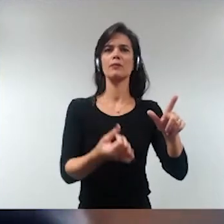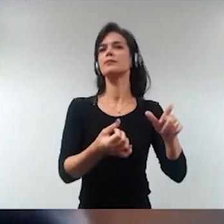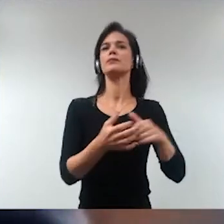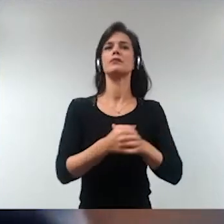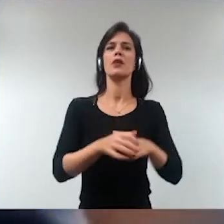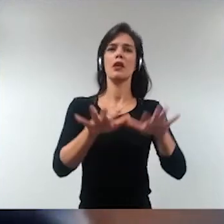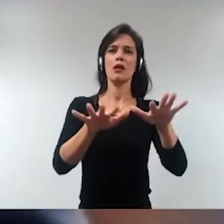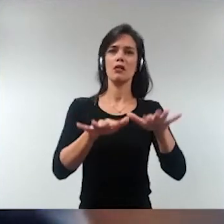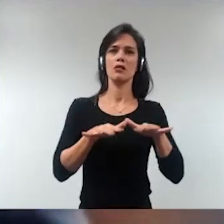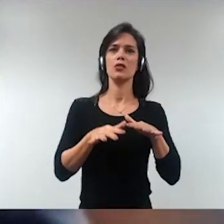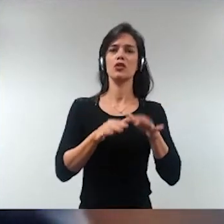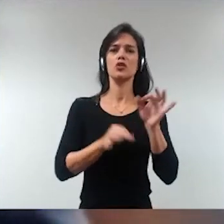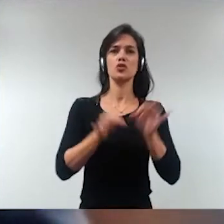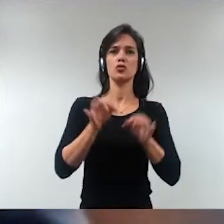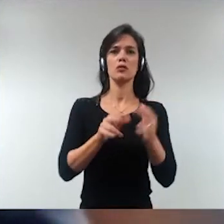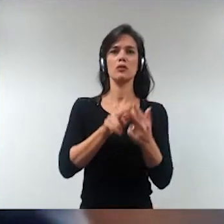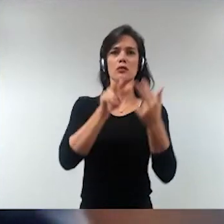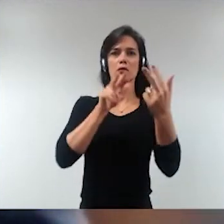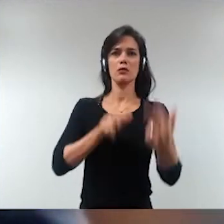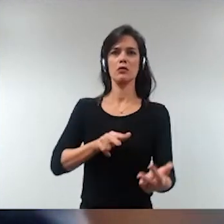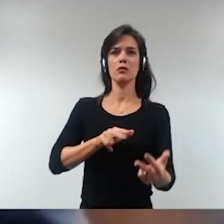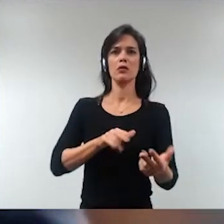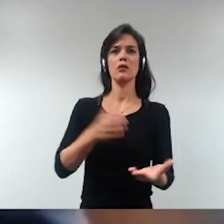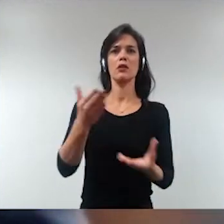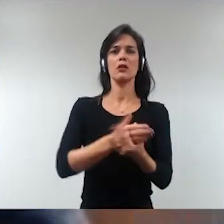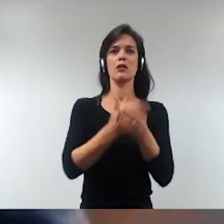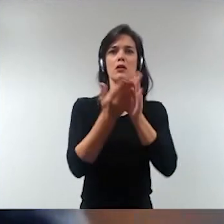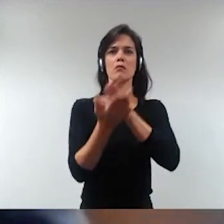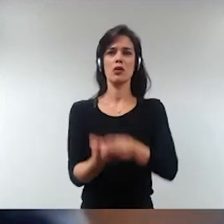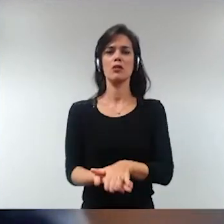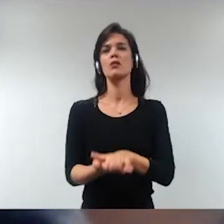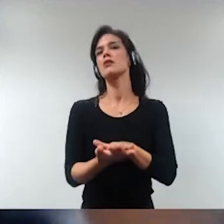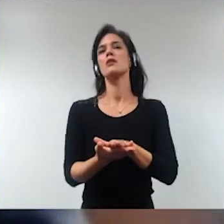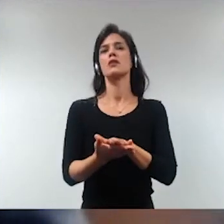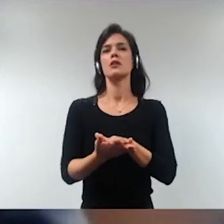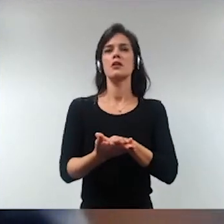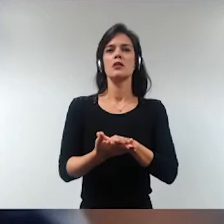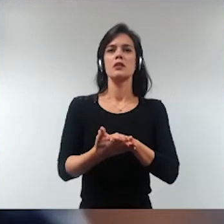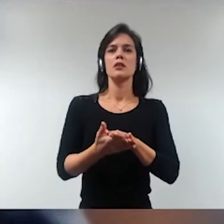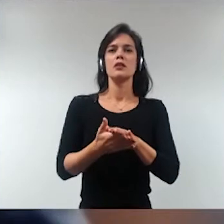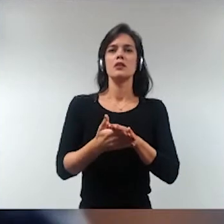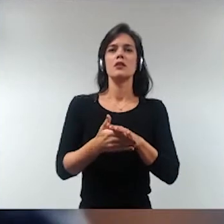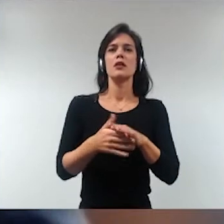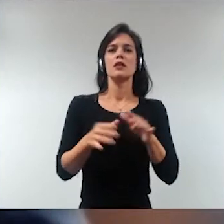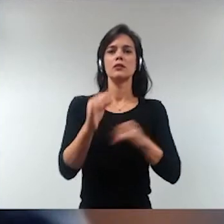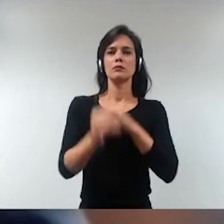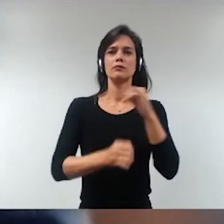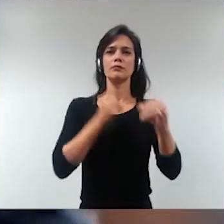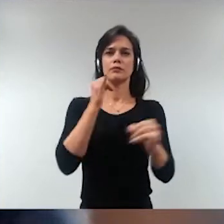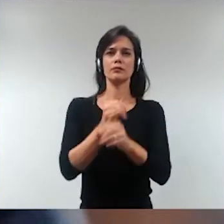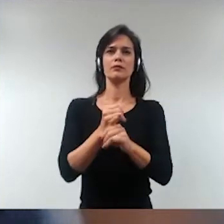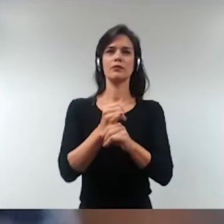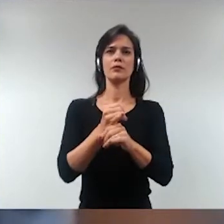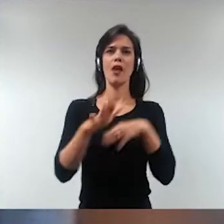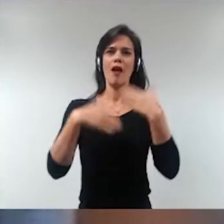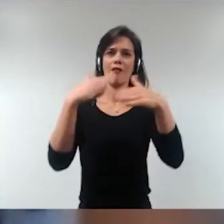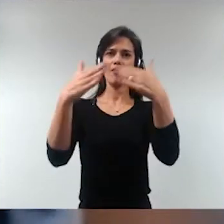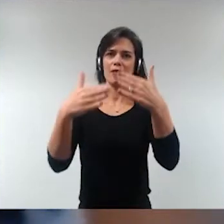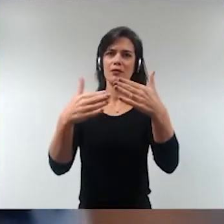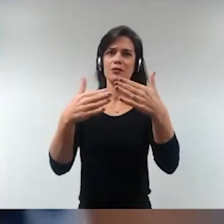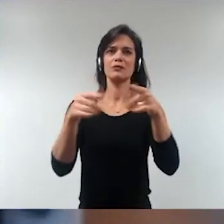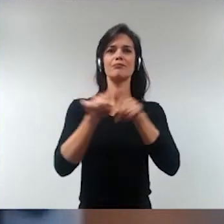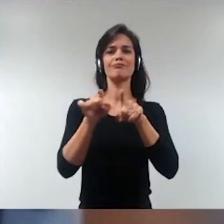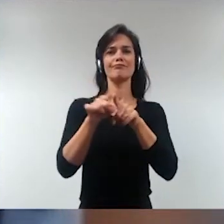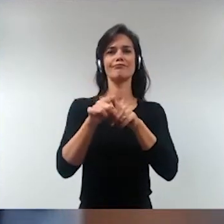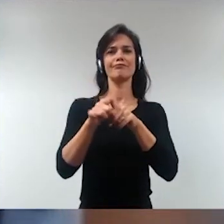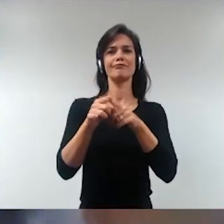julgamentos virtuais e processo eletrônico, avanços e retrocessos, para fazer aqui um